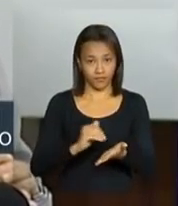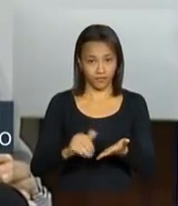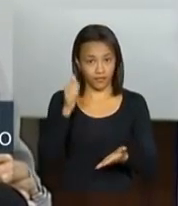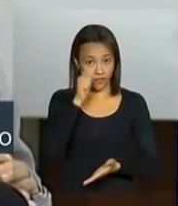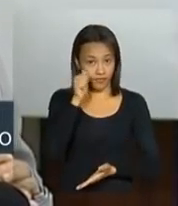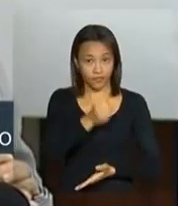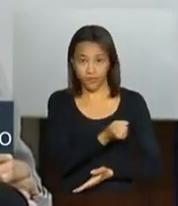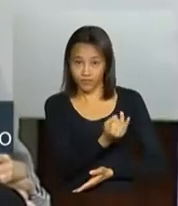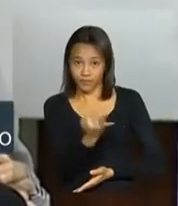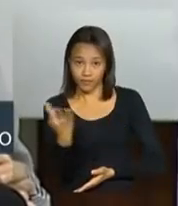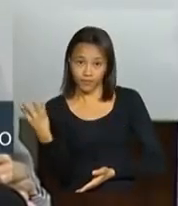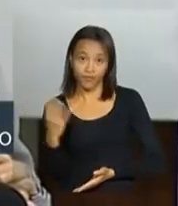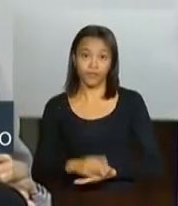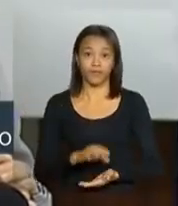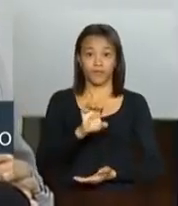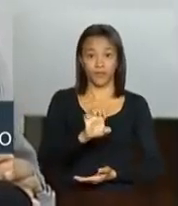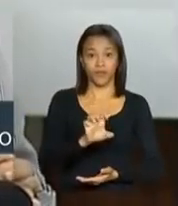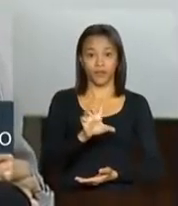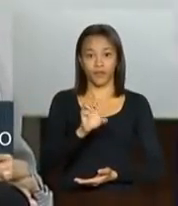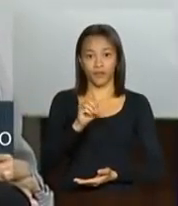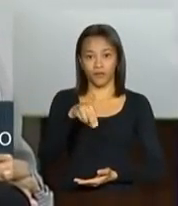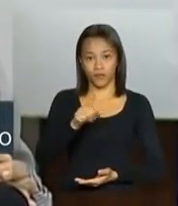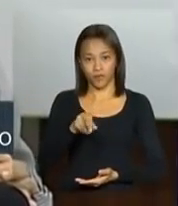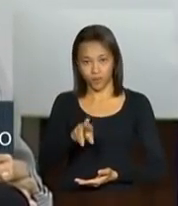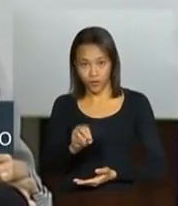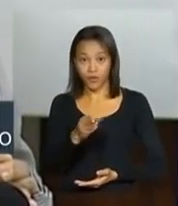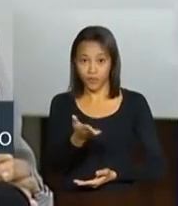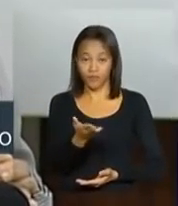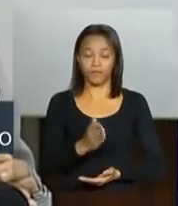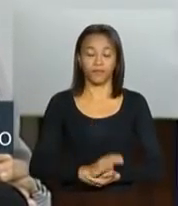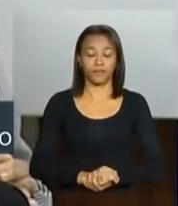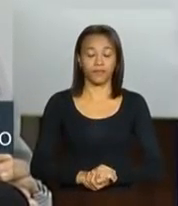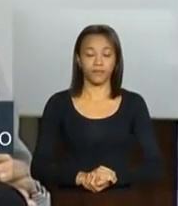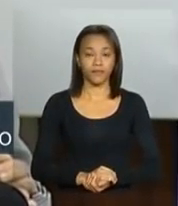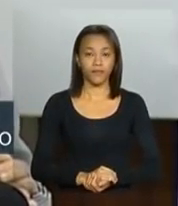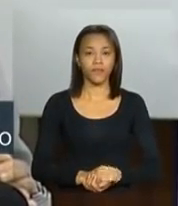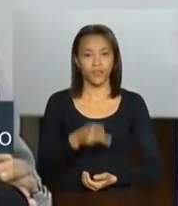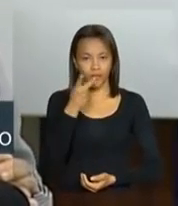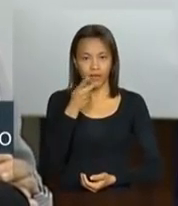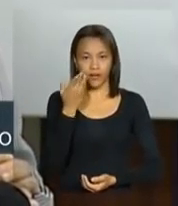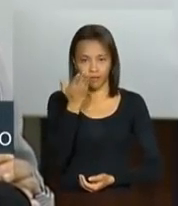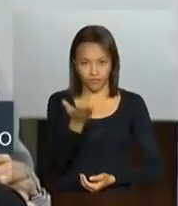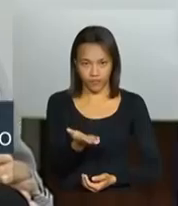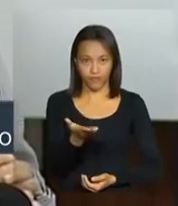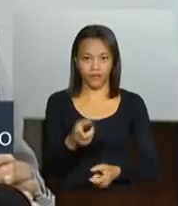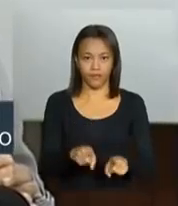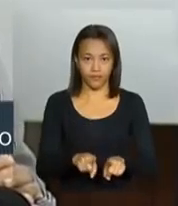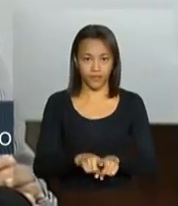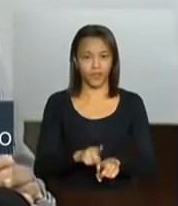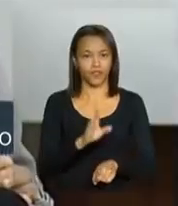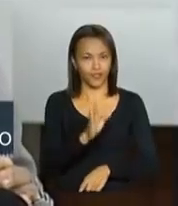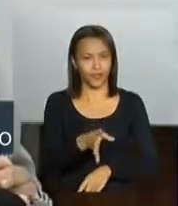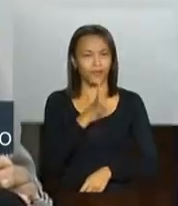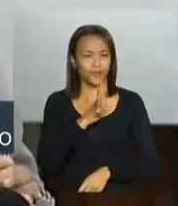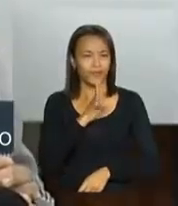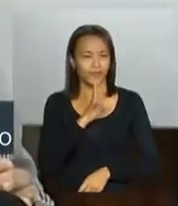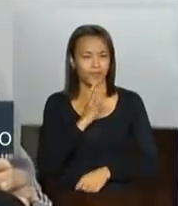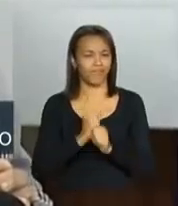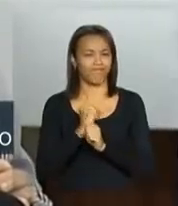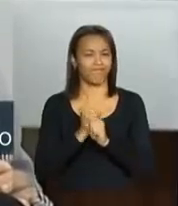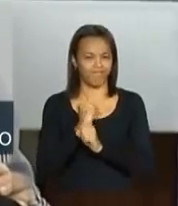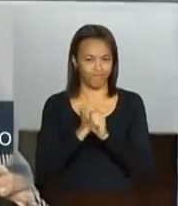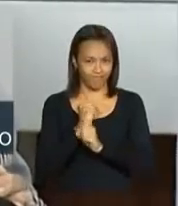Mulheres, Eleonora Menicucci, e queria dizer a ela, nos conhecemos há bastante tempo,